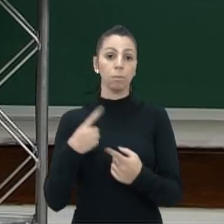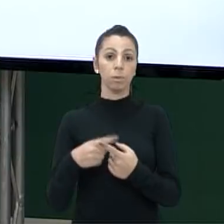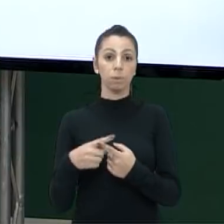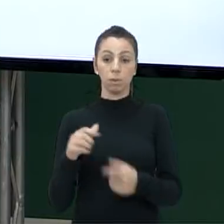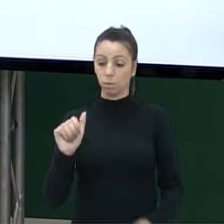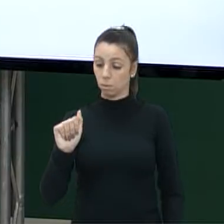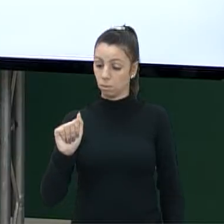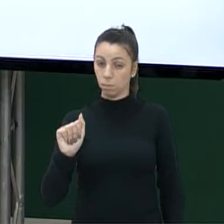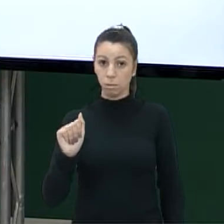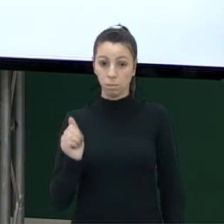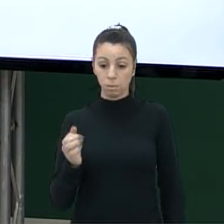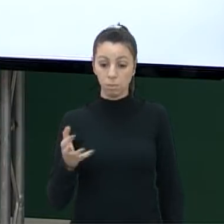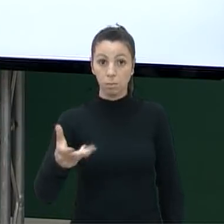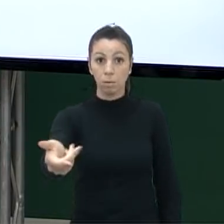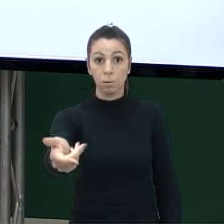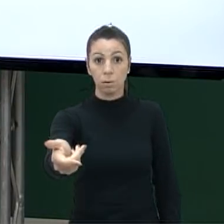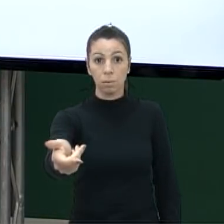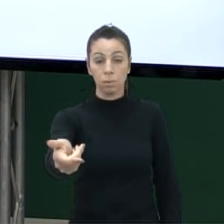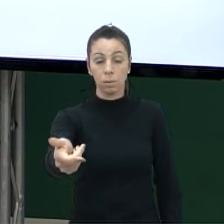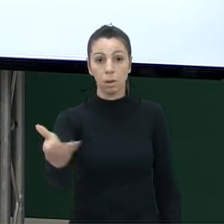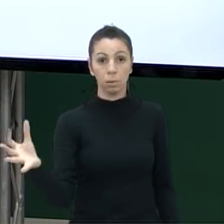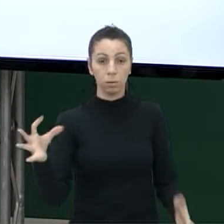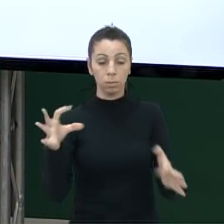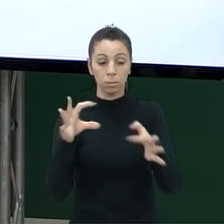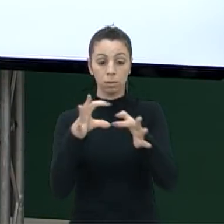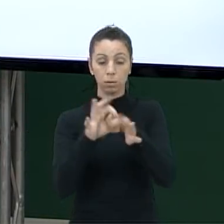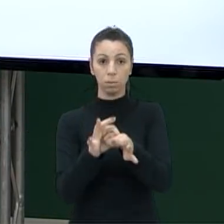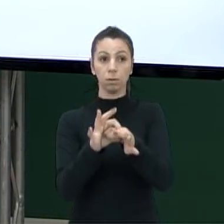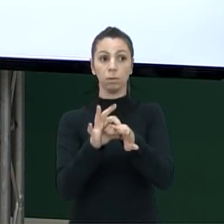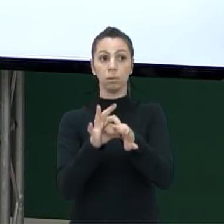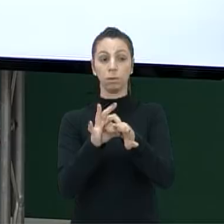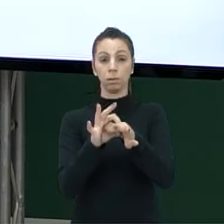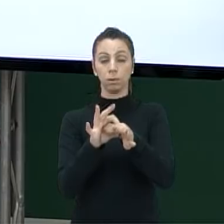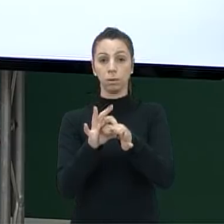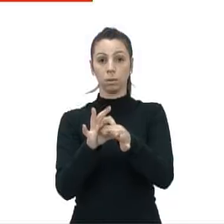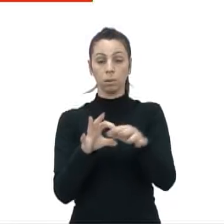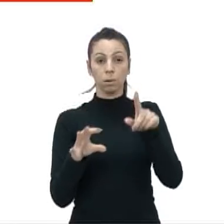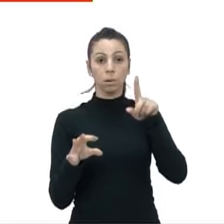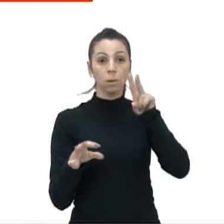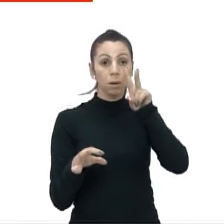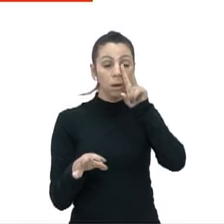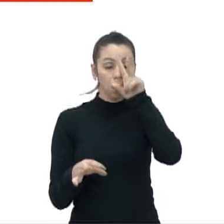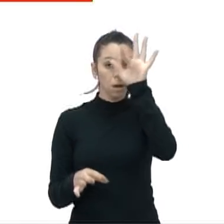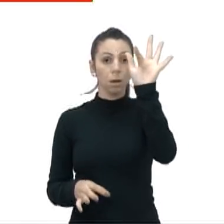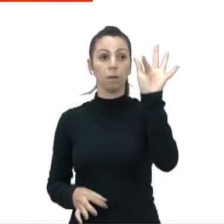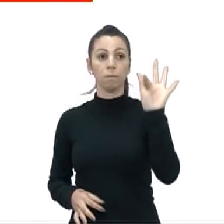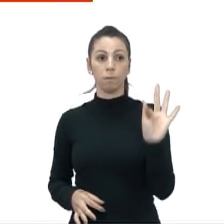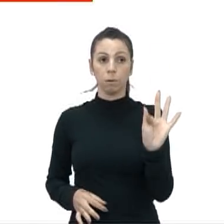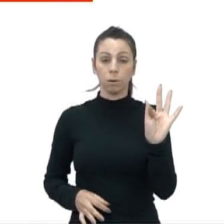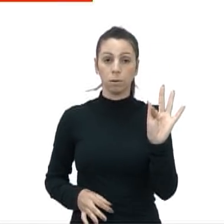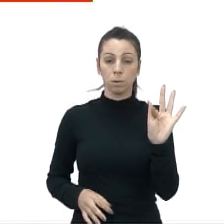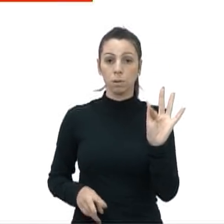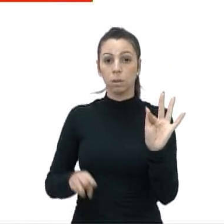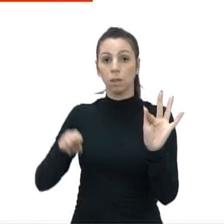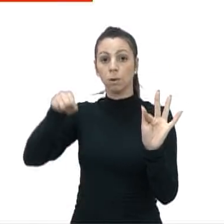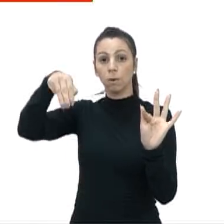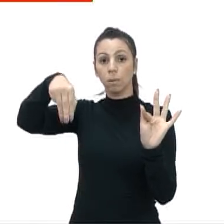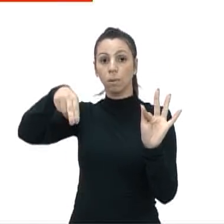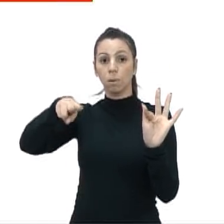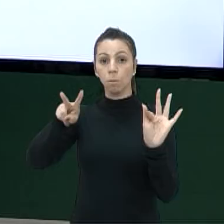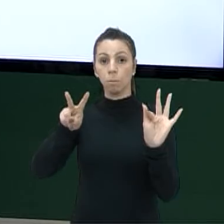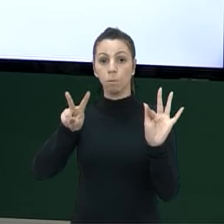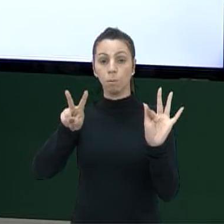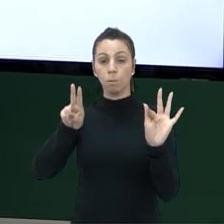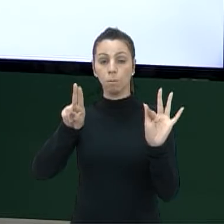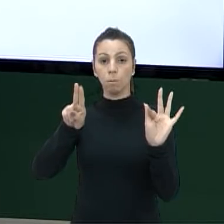aceleração é o elo que faz essa ligação entre a força e as equações do MOVE. Então, se vocês